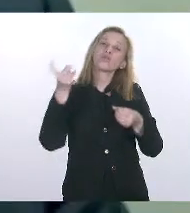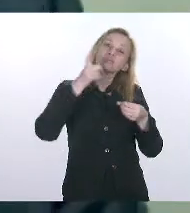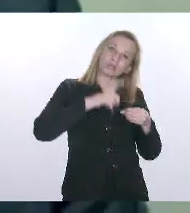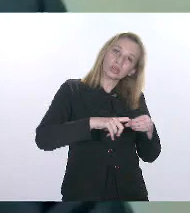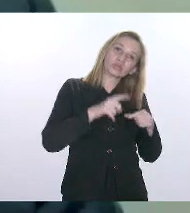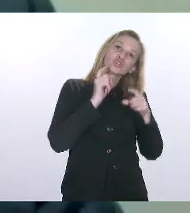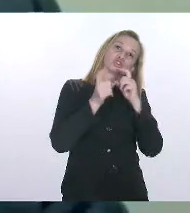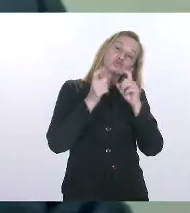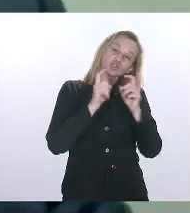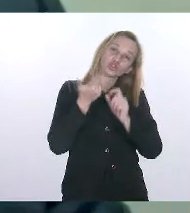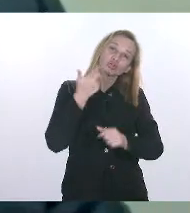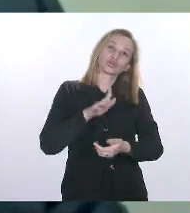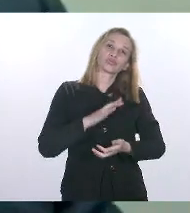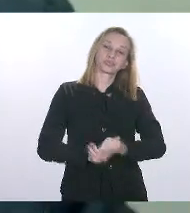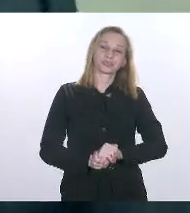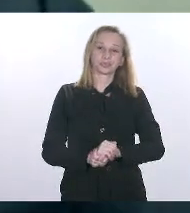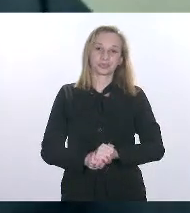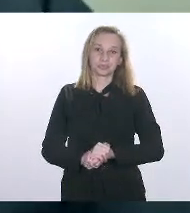a debater o tema.